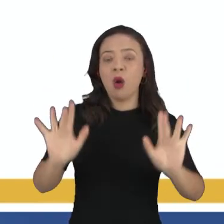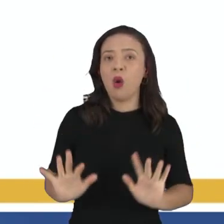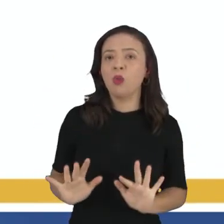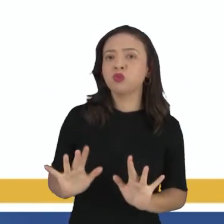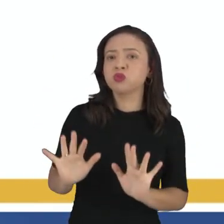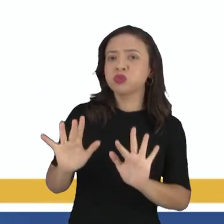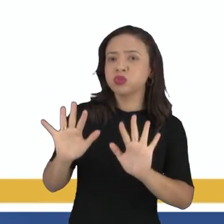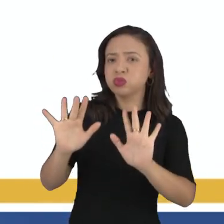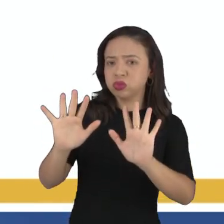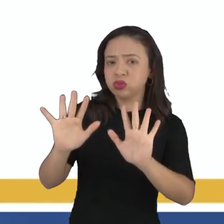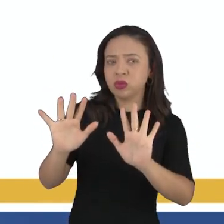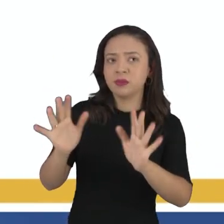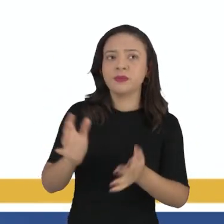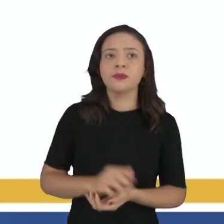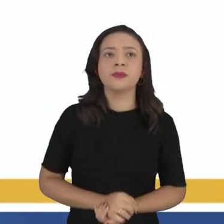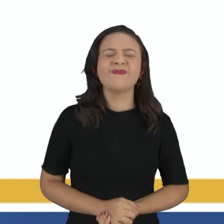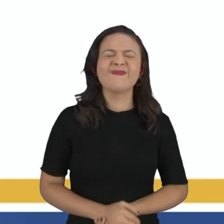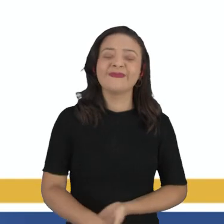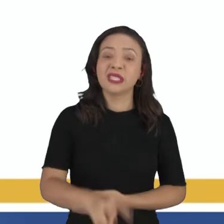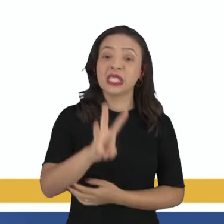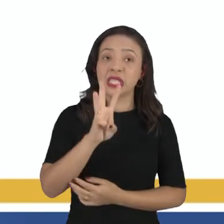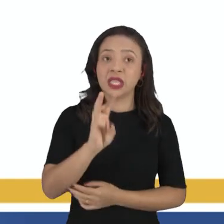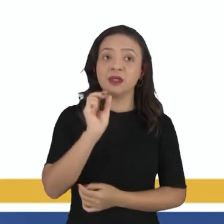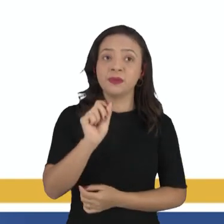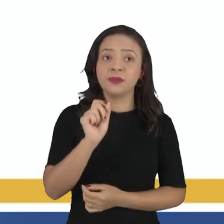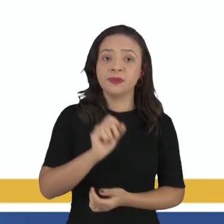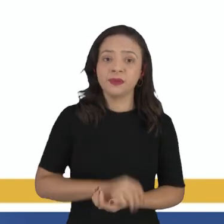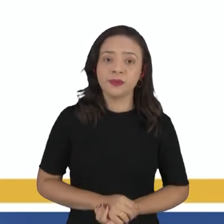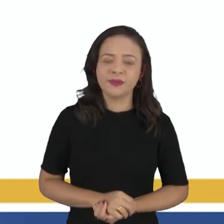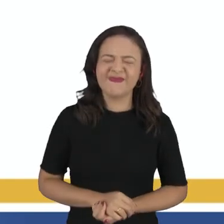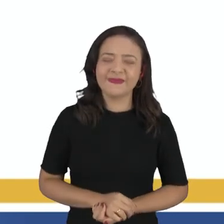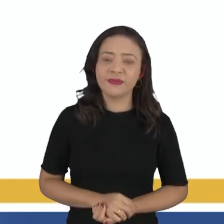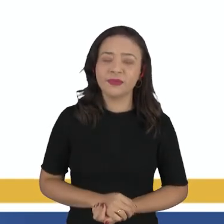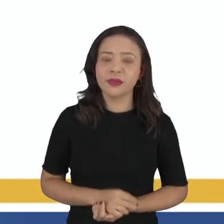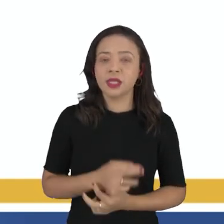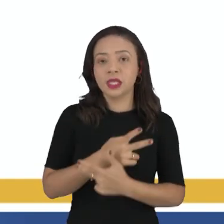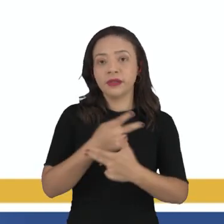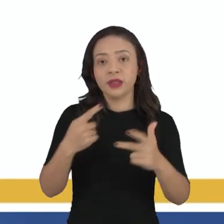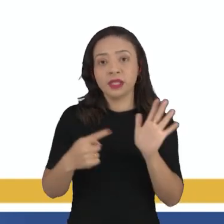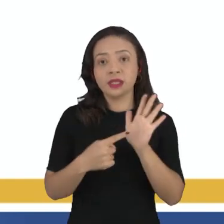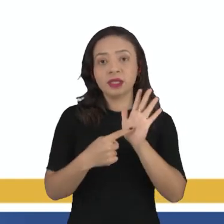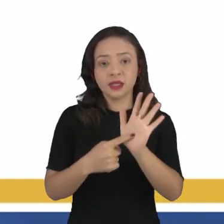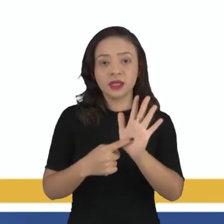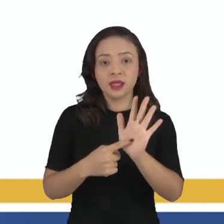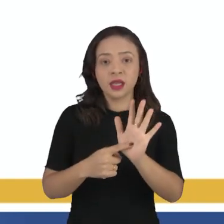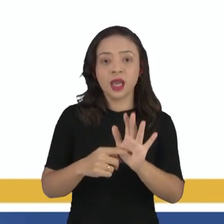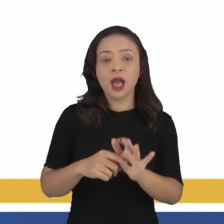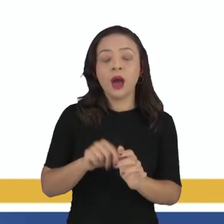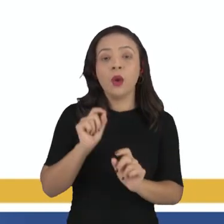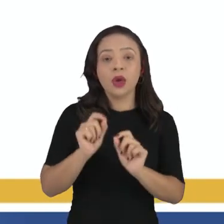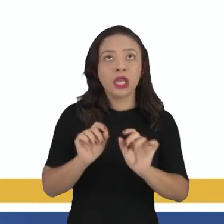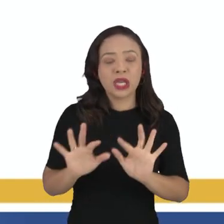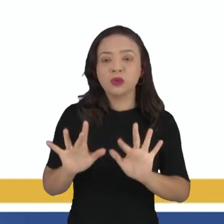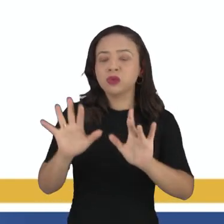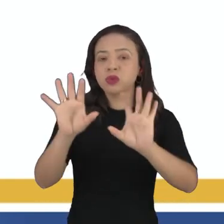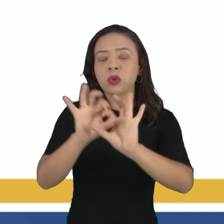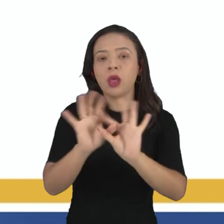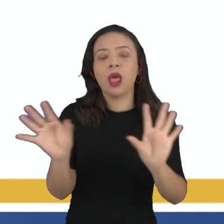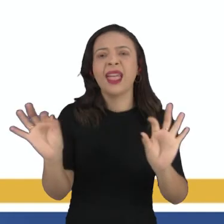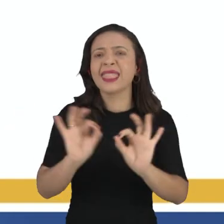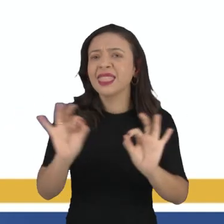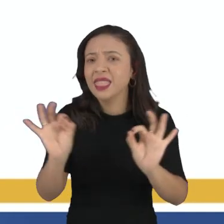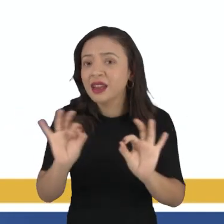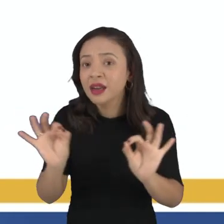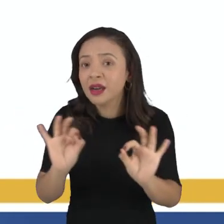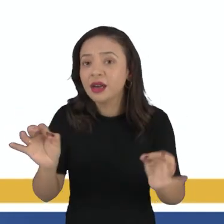Também comentei isso com vocês. E a resposta da 3, entre as práticas que estão ali nas alternativas, aquela que não emite gases, né, não